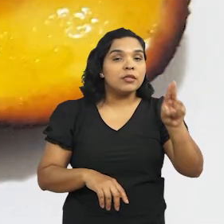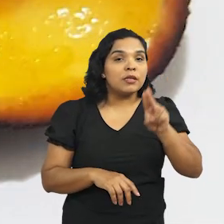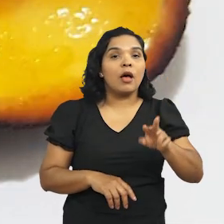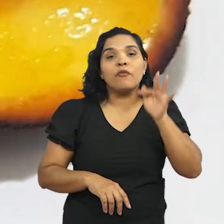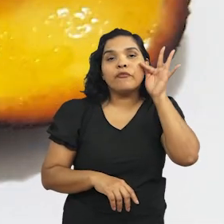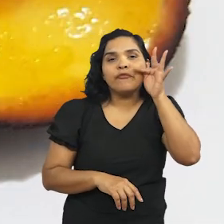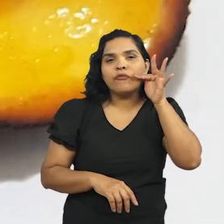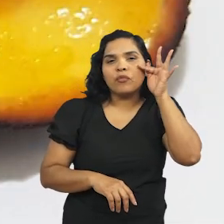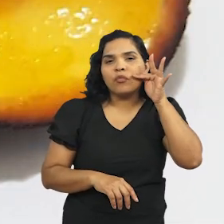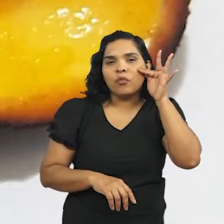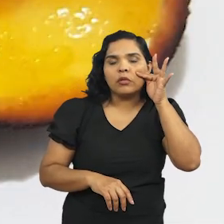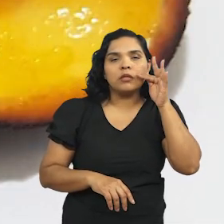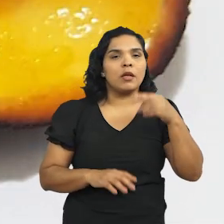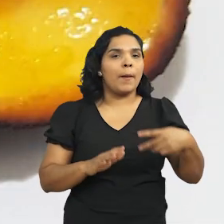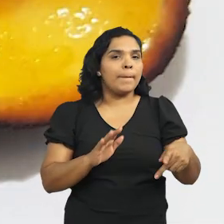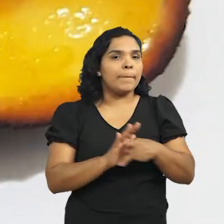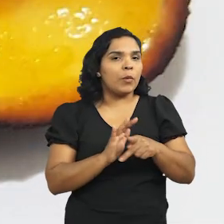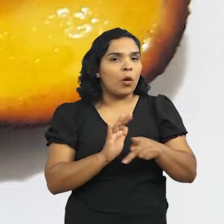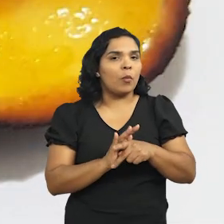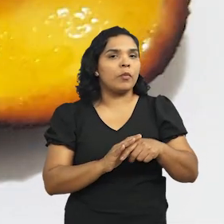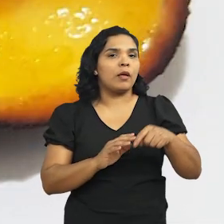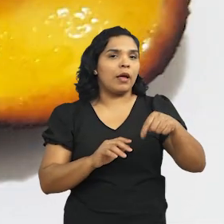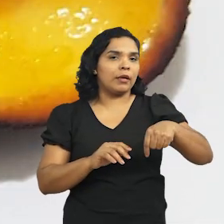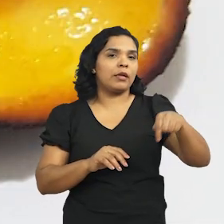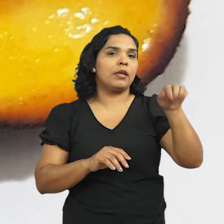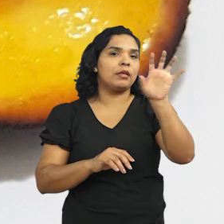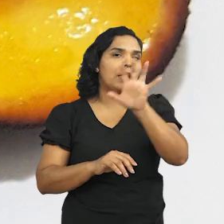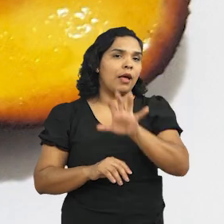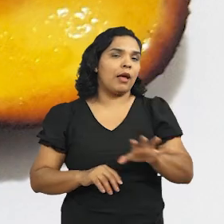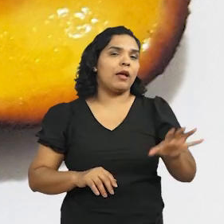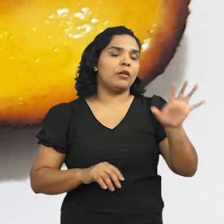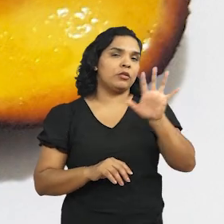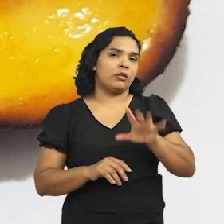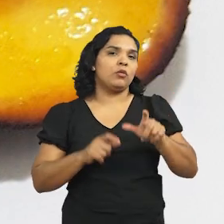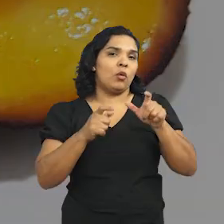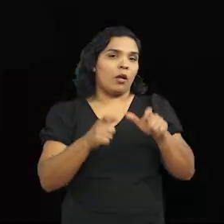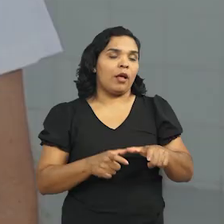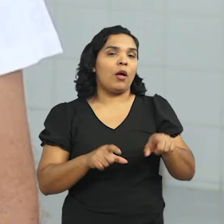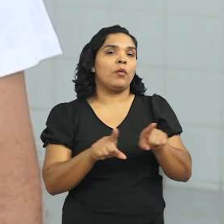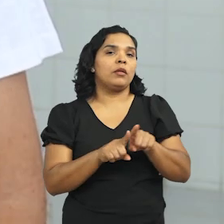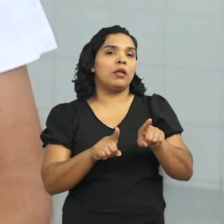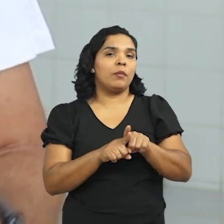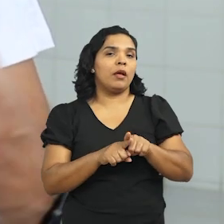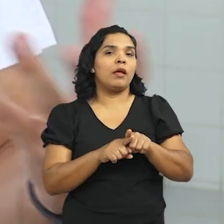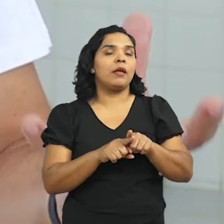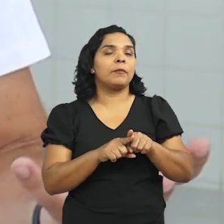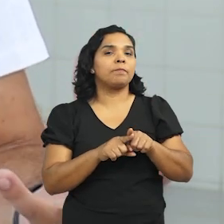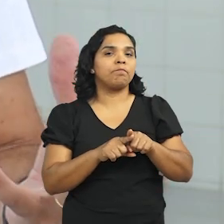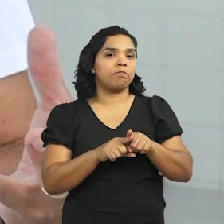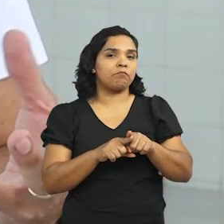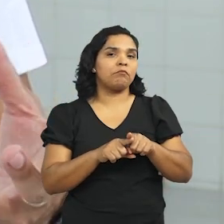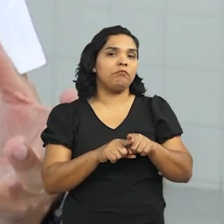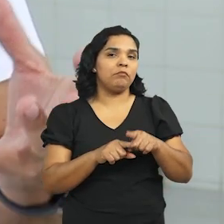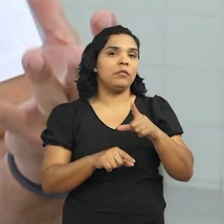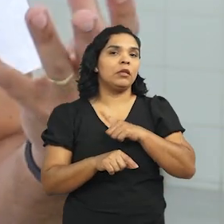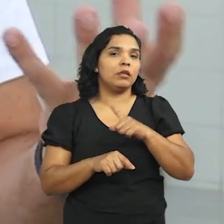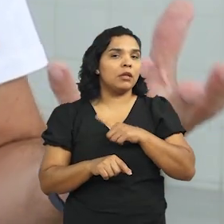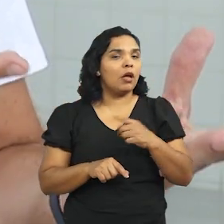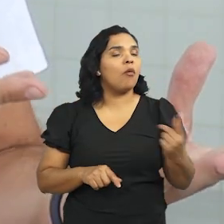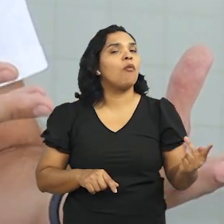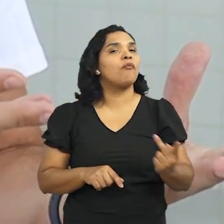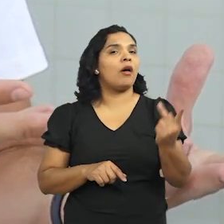frutas, utilizar frutas do nosso semiárido e agregar valor, né? Não